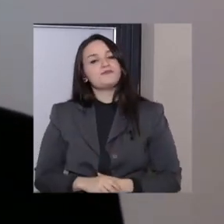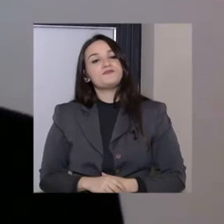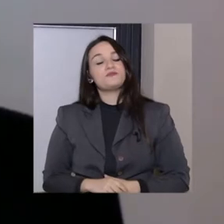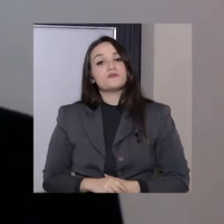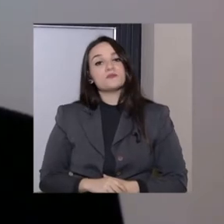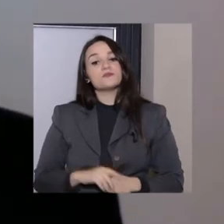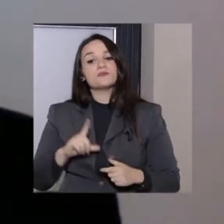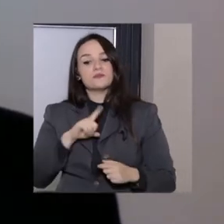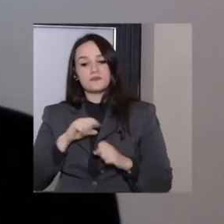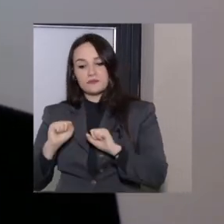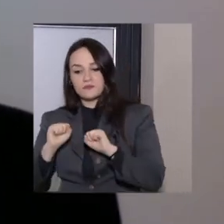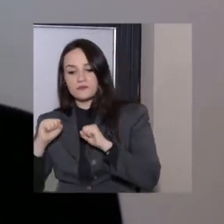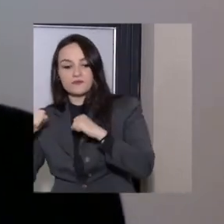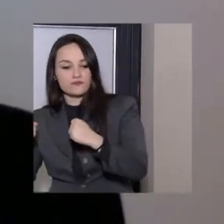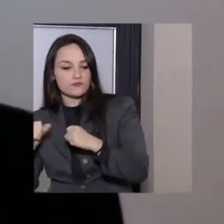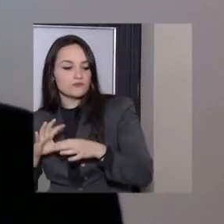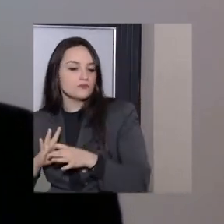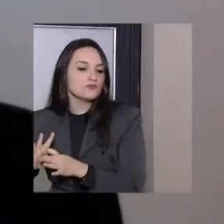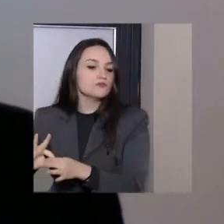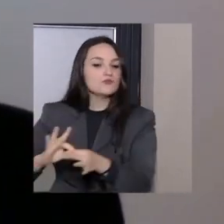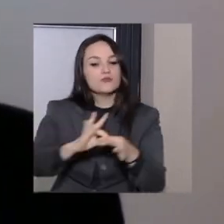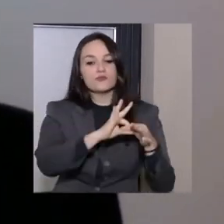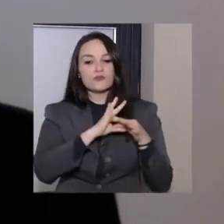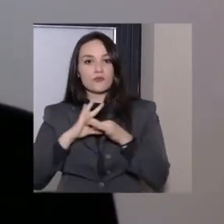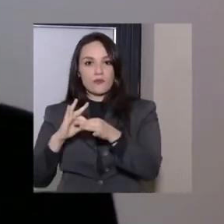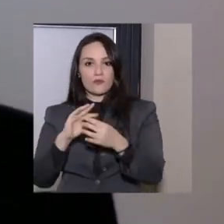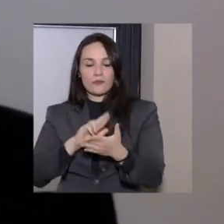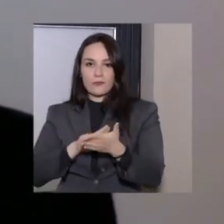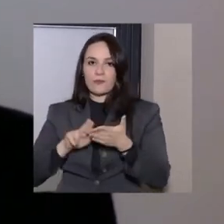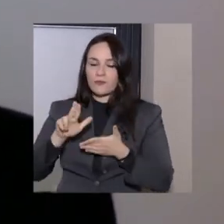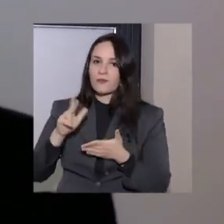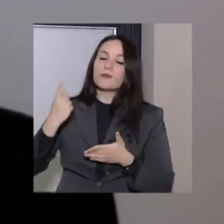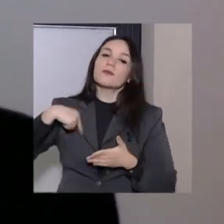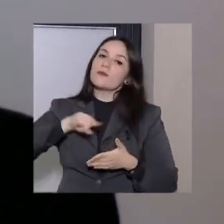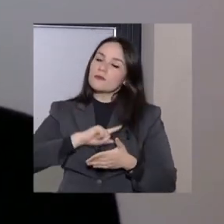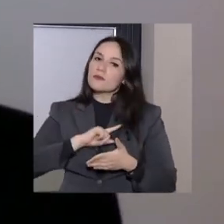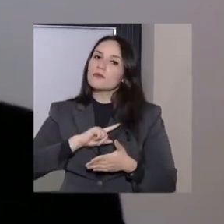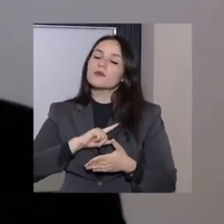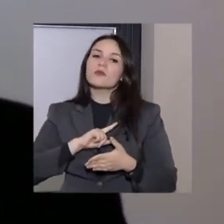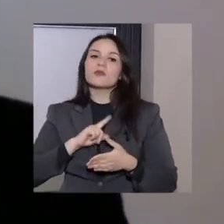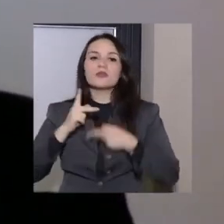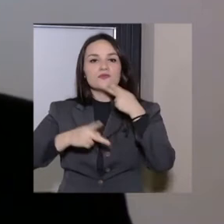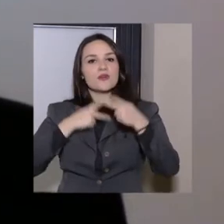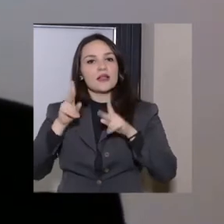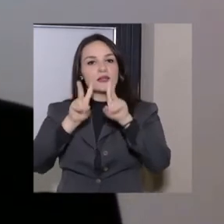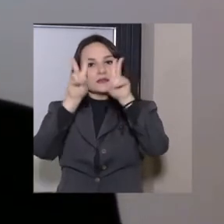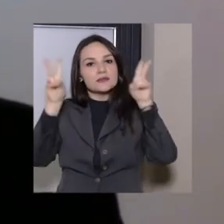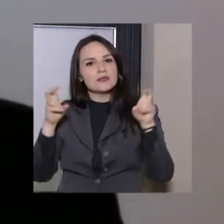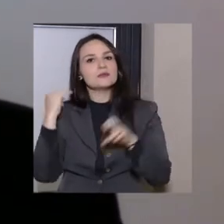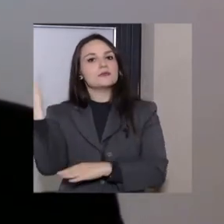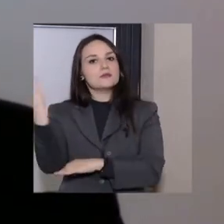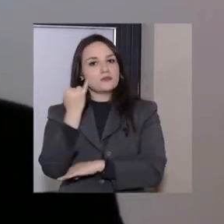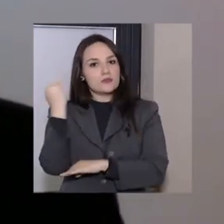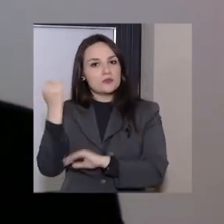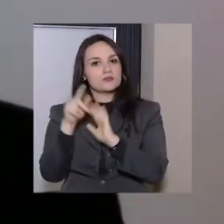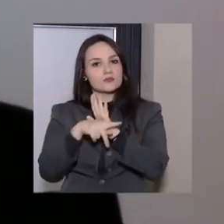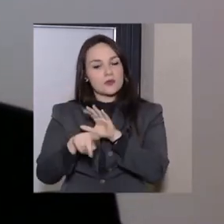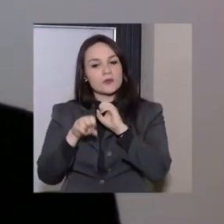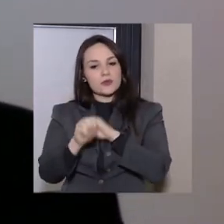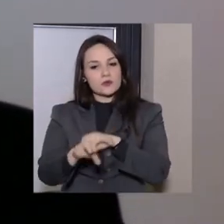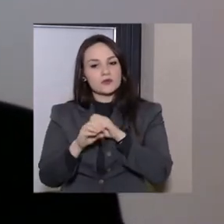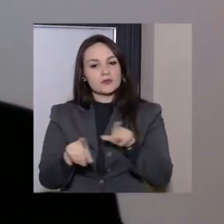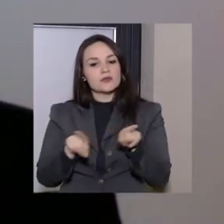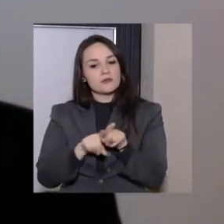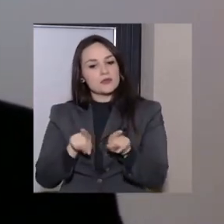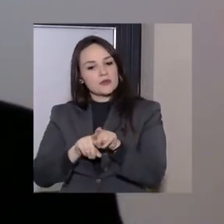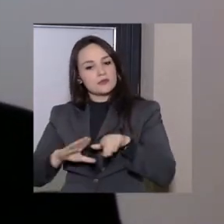as universidades do Estado, no qual pautamos questões relevantes para a educação e para o desenvolvimento